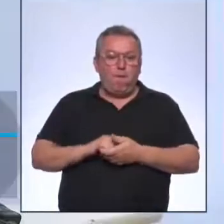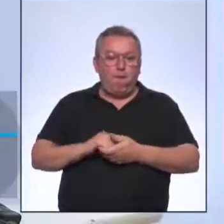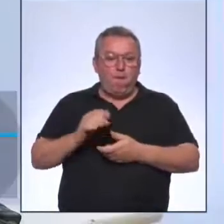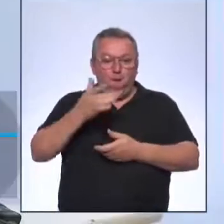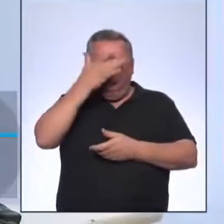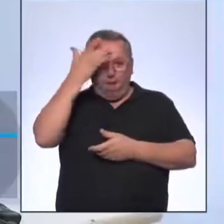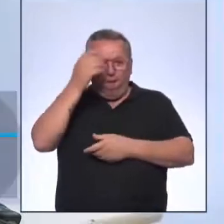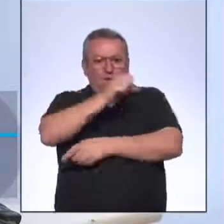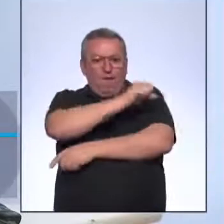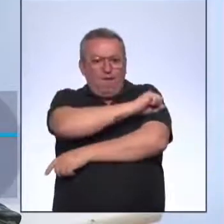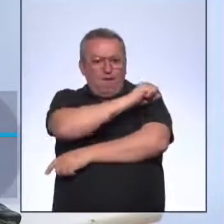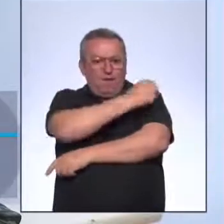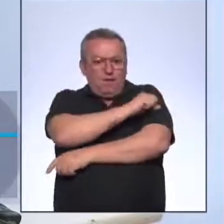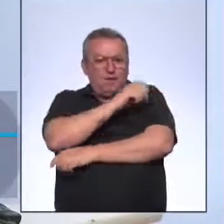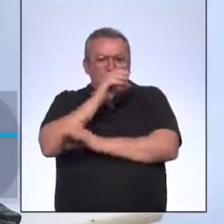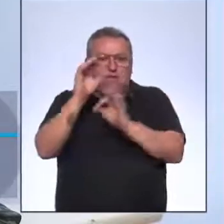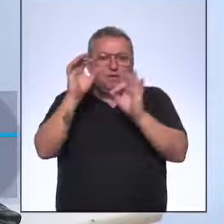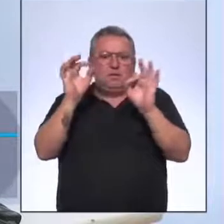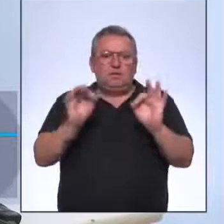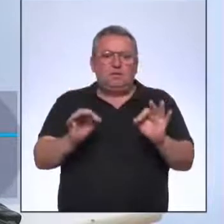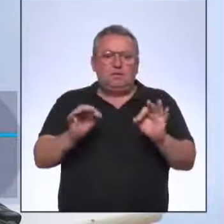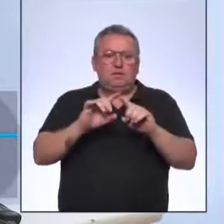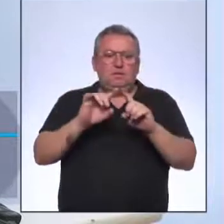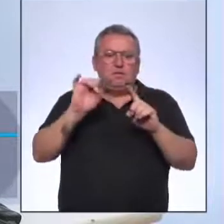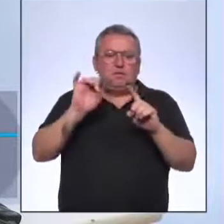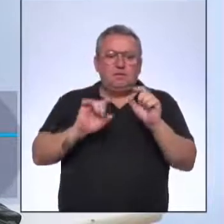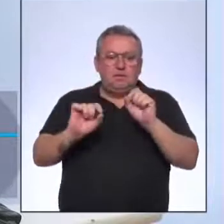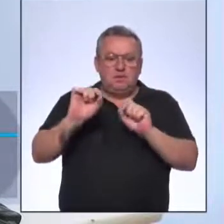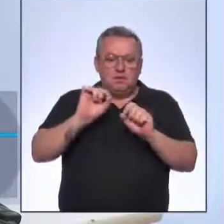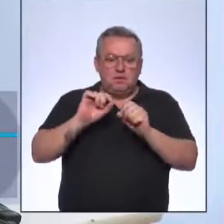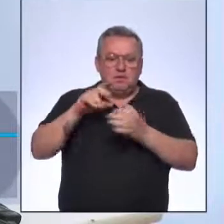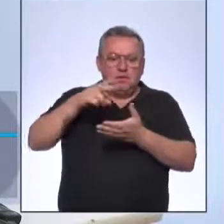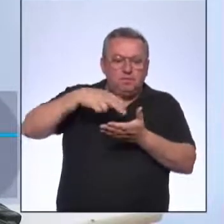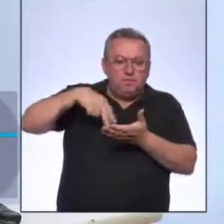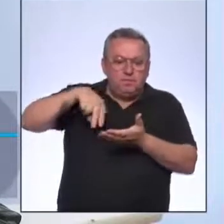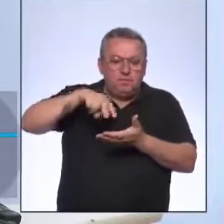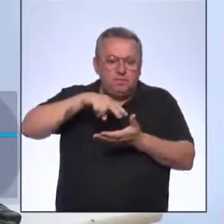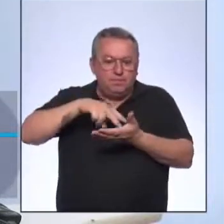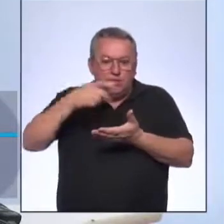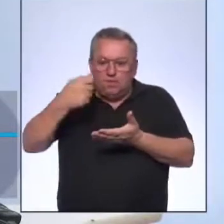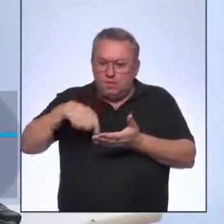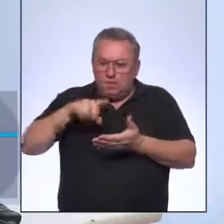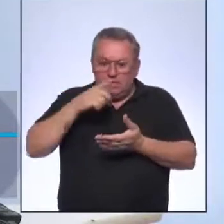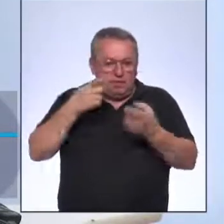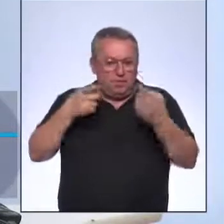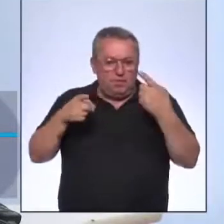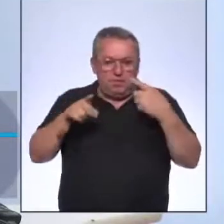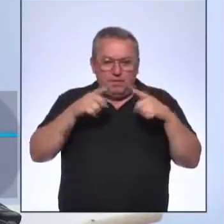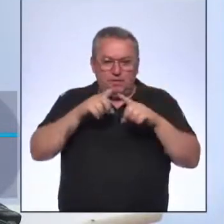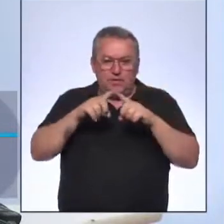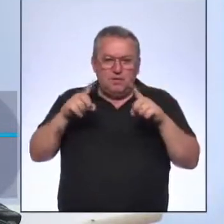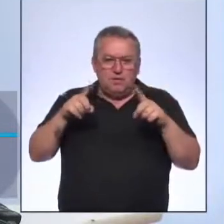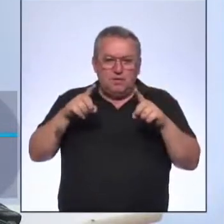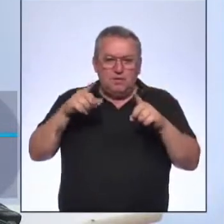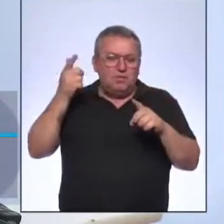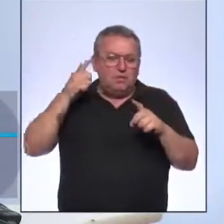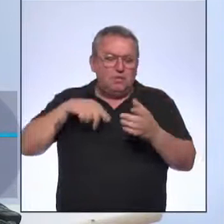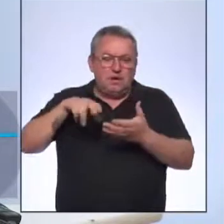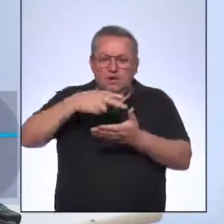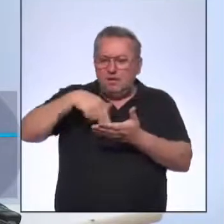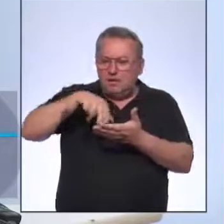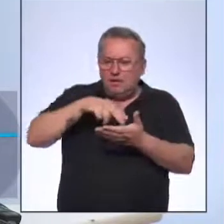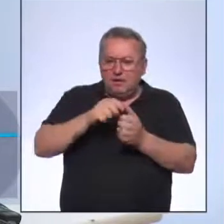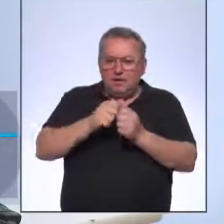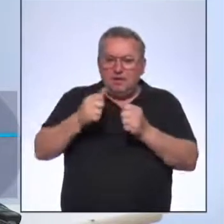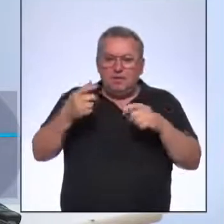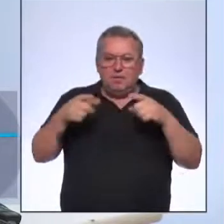Pessoal do 8º, tá tudo certo. Só dança necessariamente não precisa ter música. Às vezes a gente dança sem música mesmo, tá?